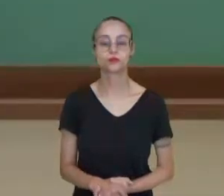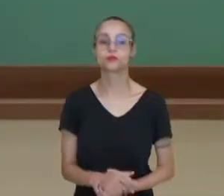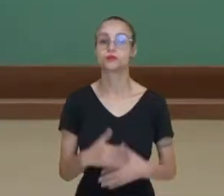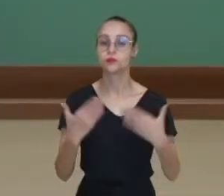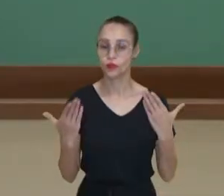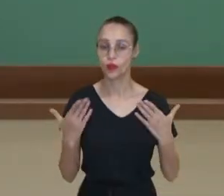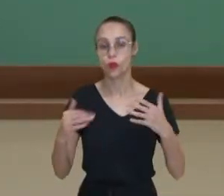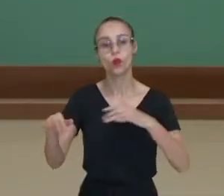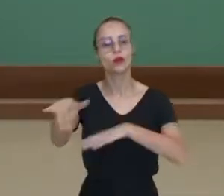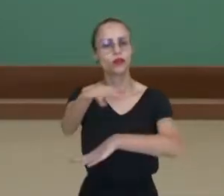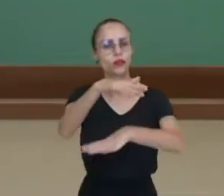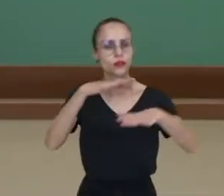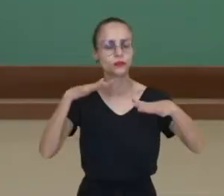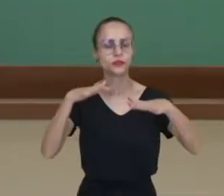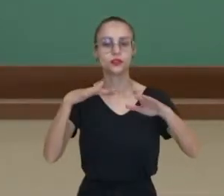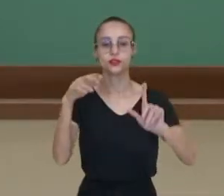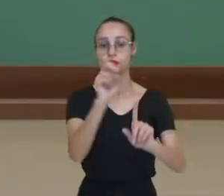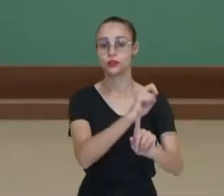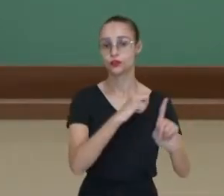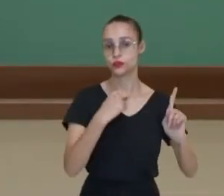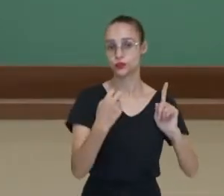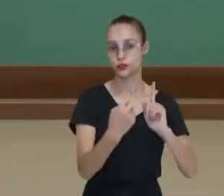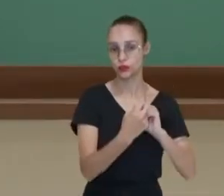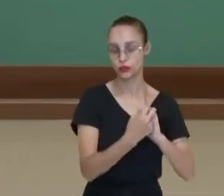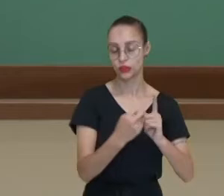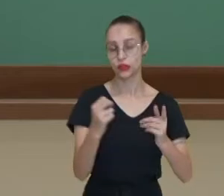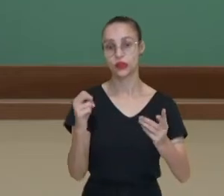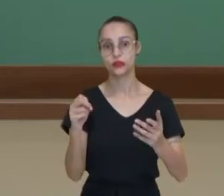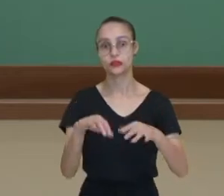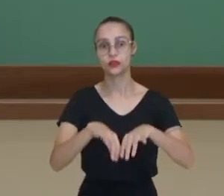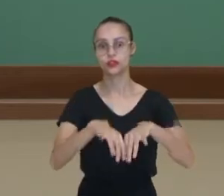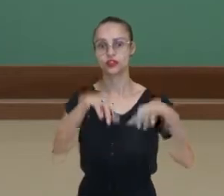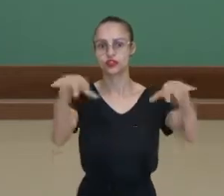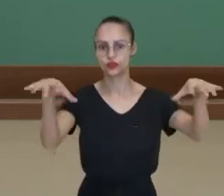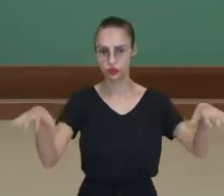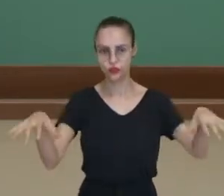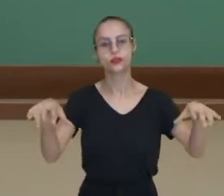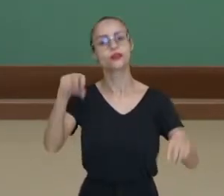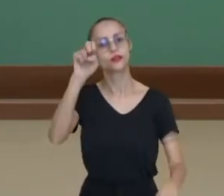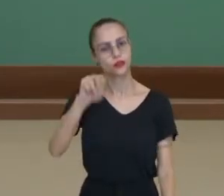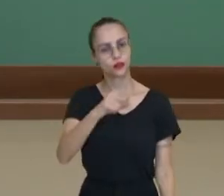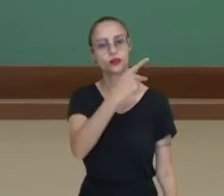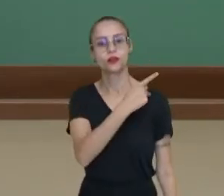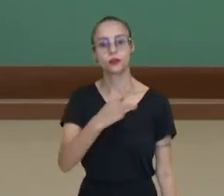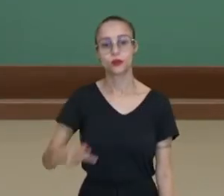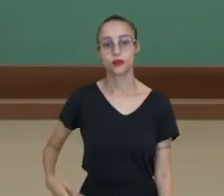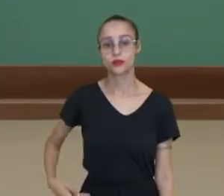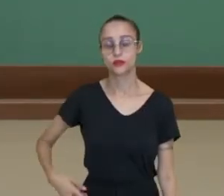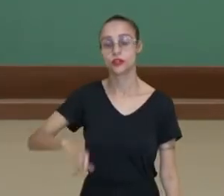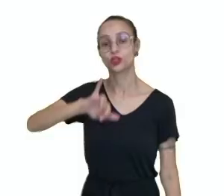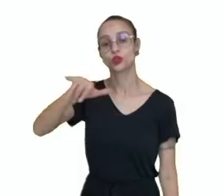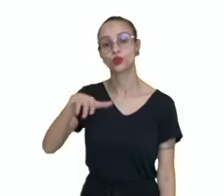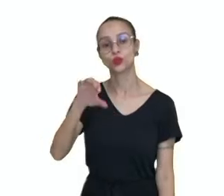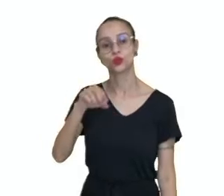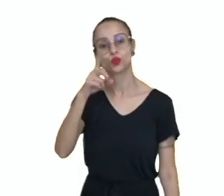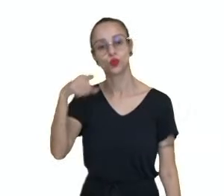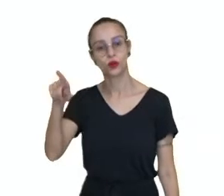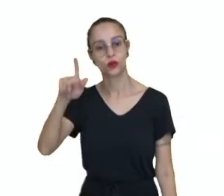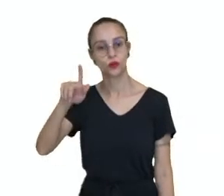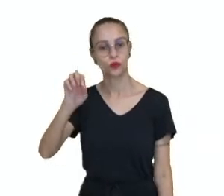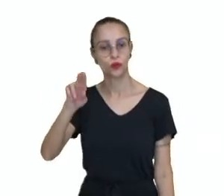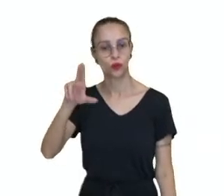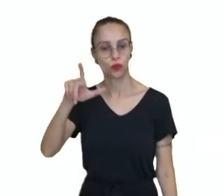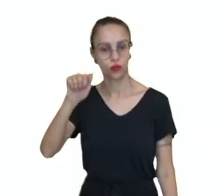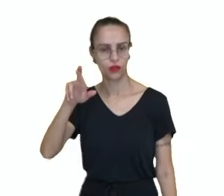O clima, sociedade dividida. Sim, o presidente João Goulart ele tinha pouco apoio no